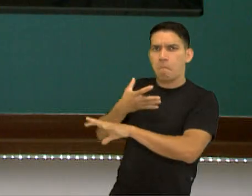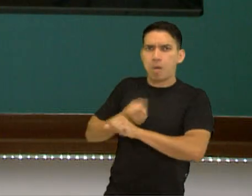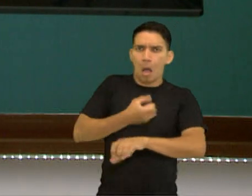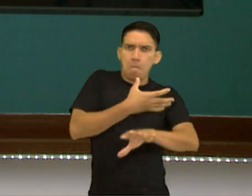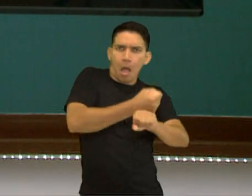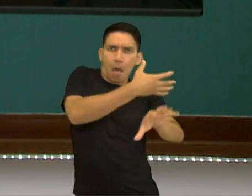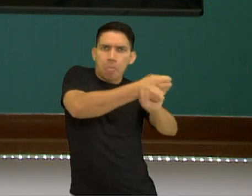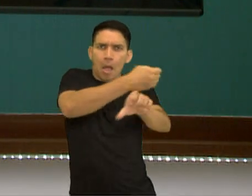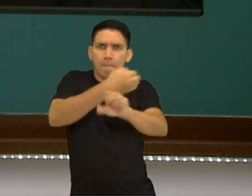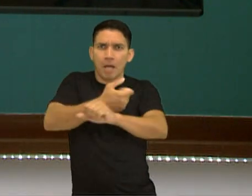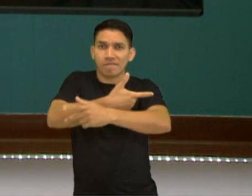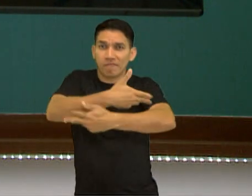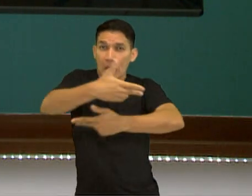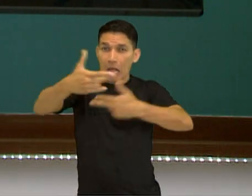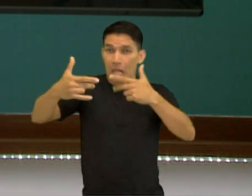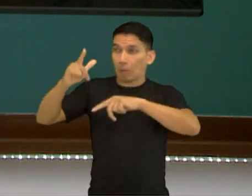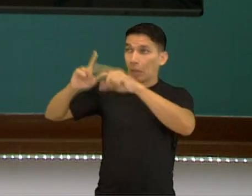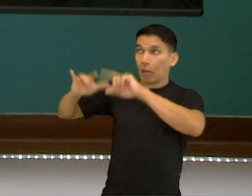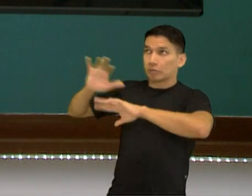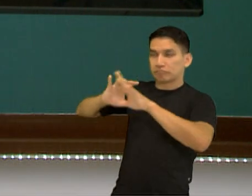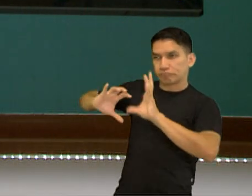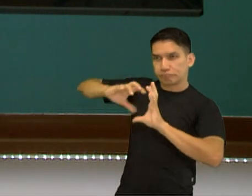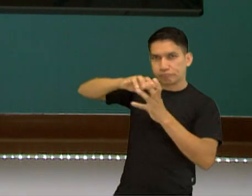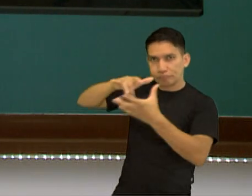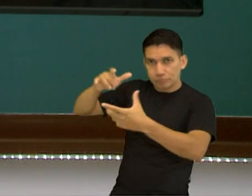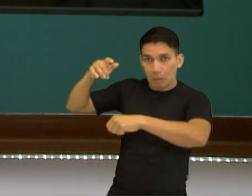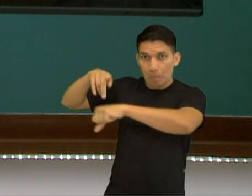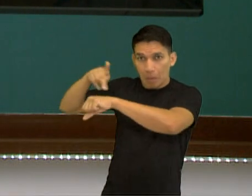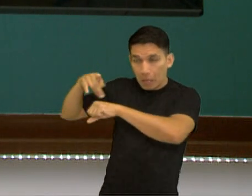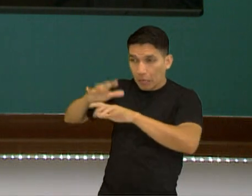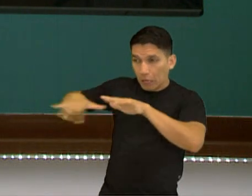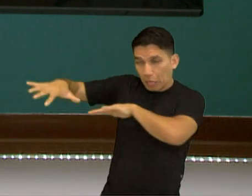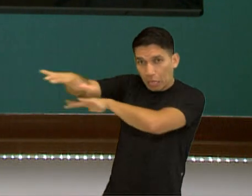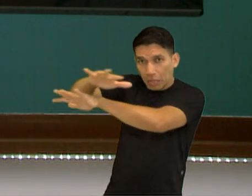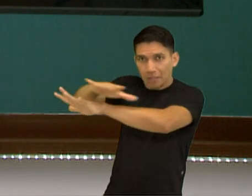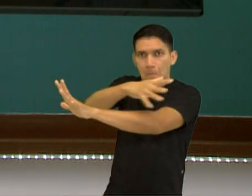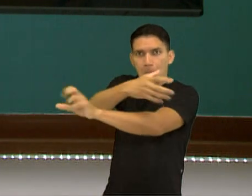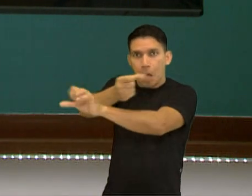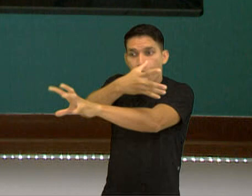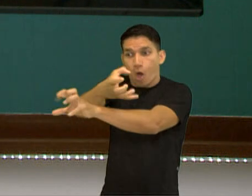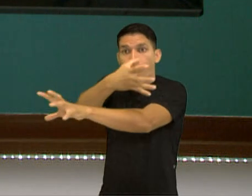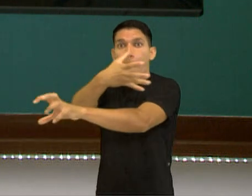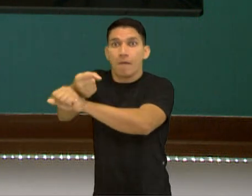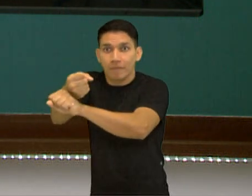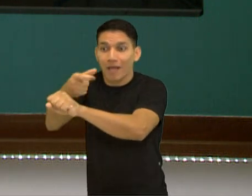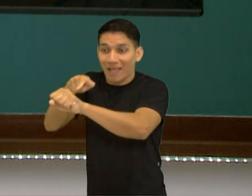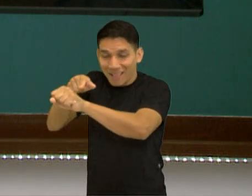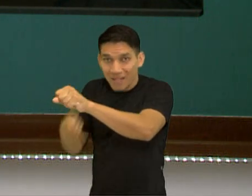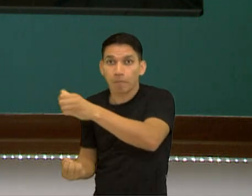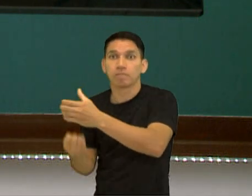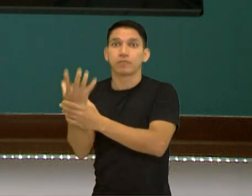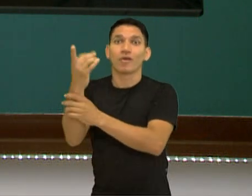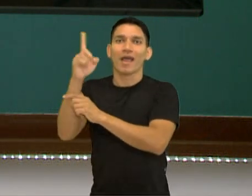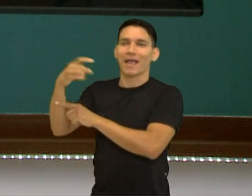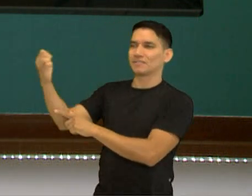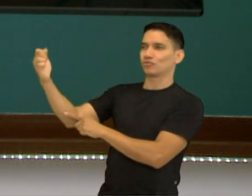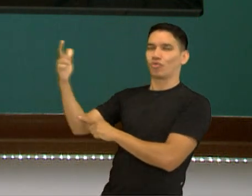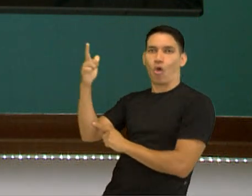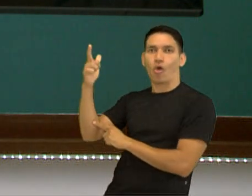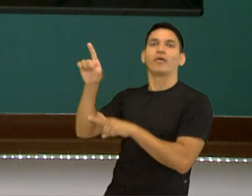todos esses astros passaram a resultar no processo de formação do Sol e